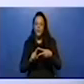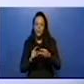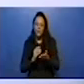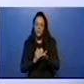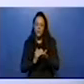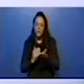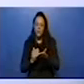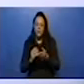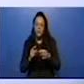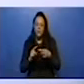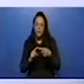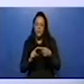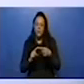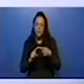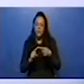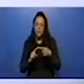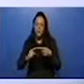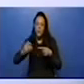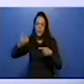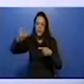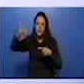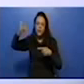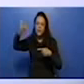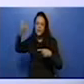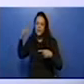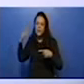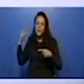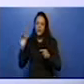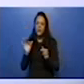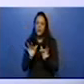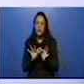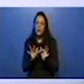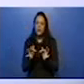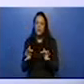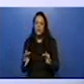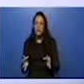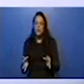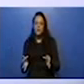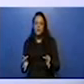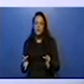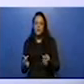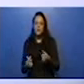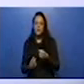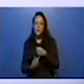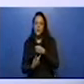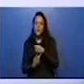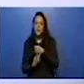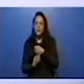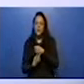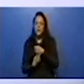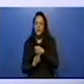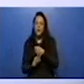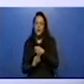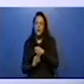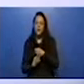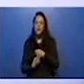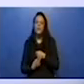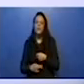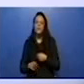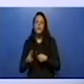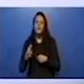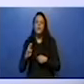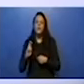comecinho, ó, falar sobre um passado simples, com verbos regulares e